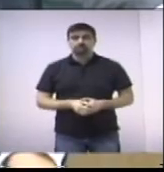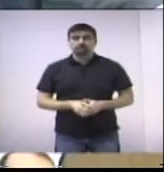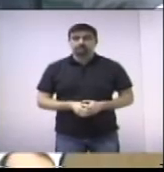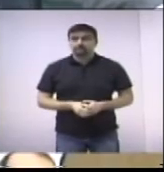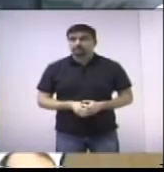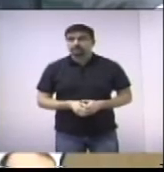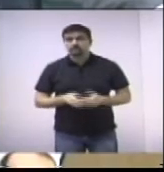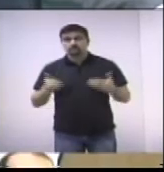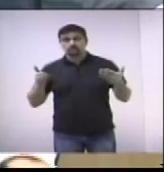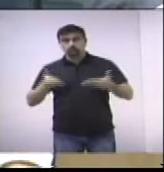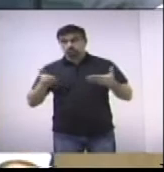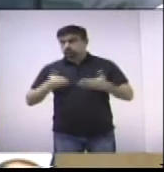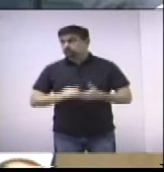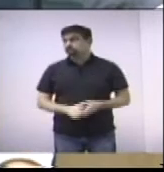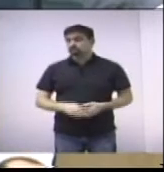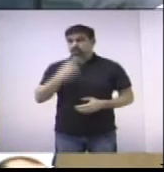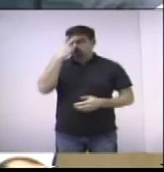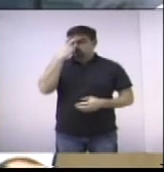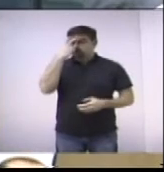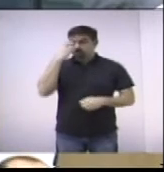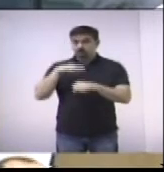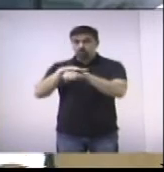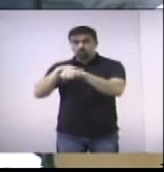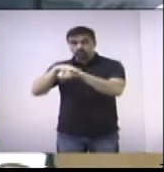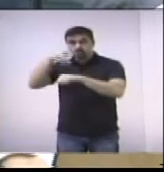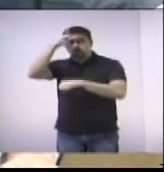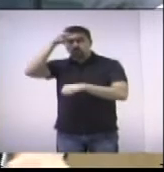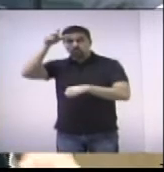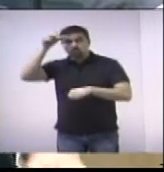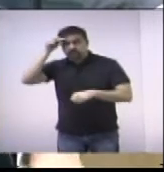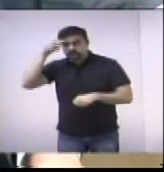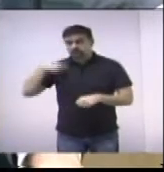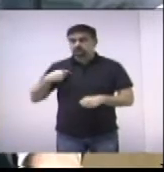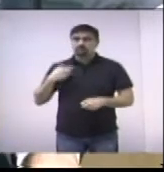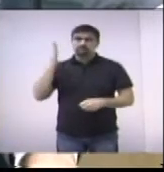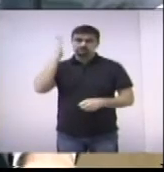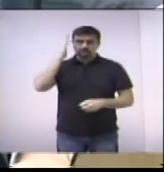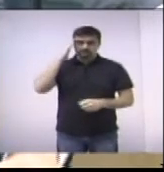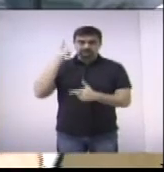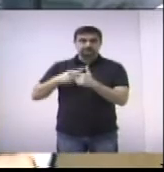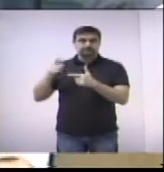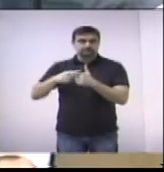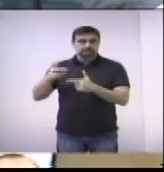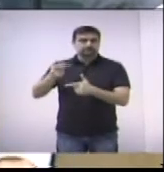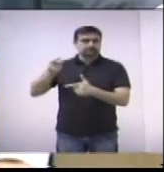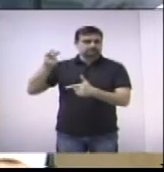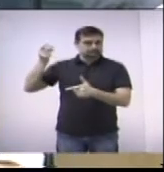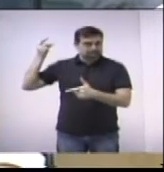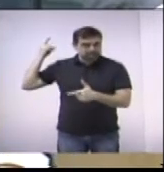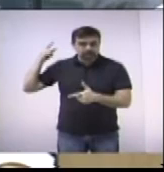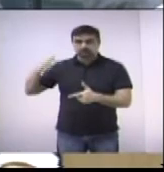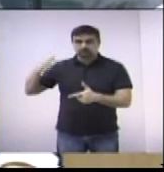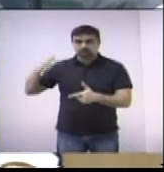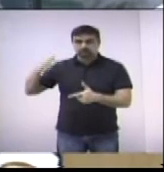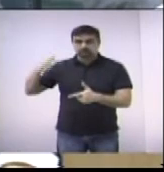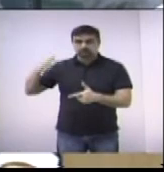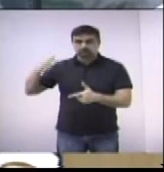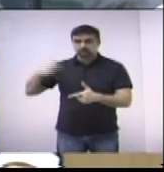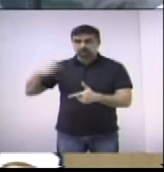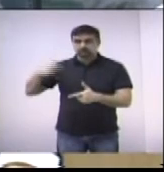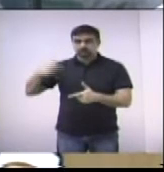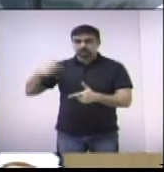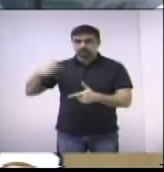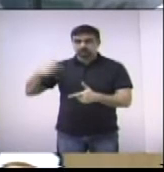o nosso líder de governo converse lá com o nosso prefeito. Nós sabemos que isso não é de agora, mas cada vez mais vem deteriorando os